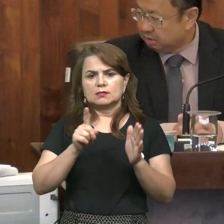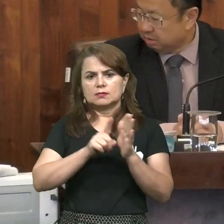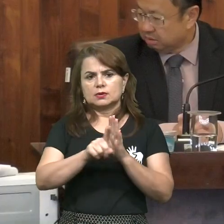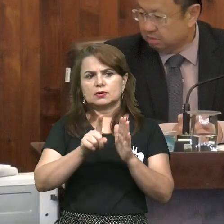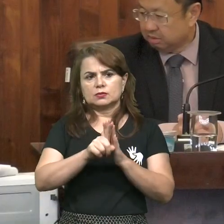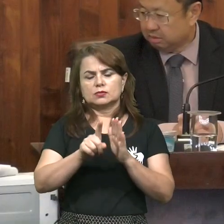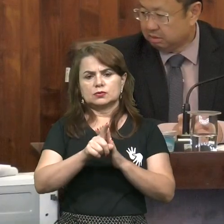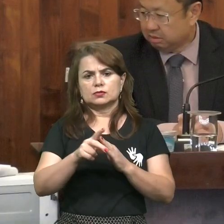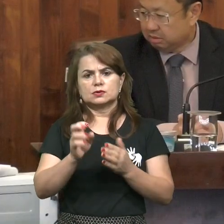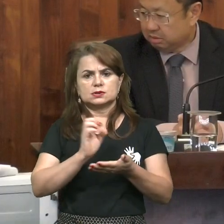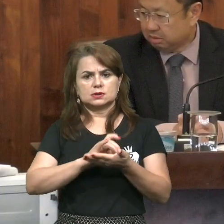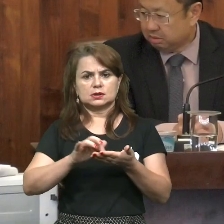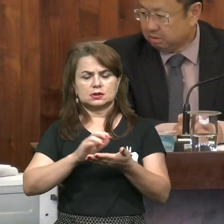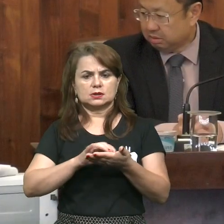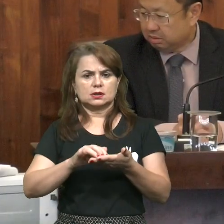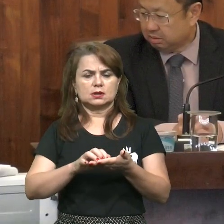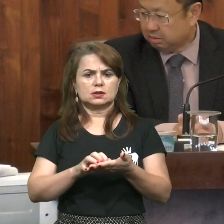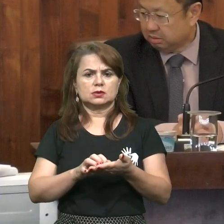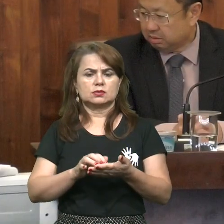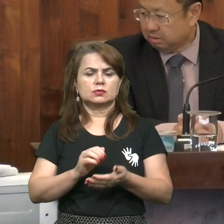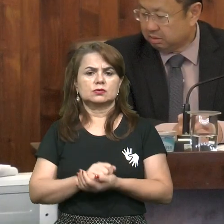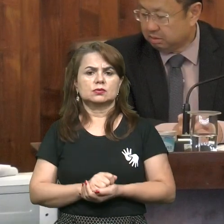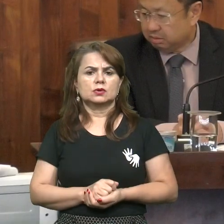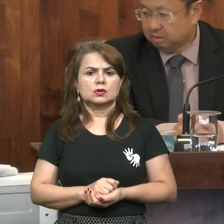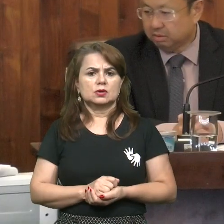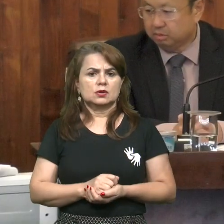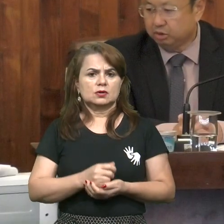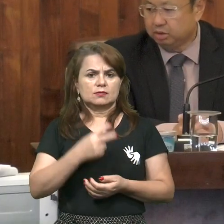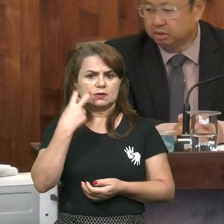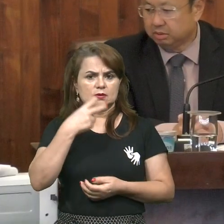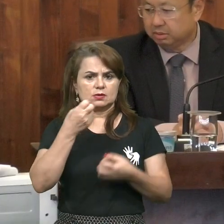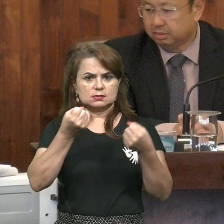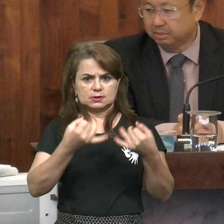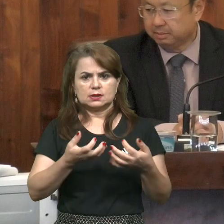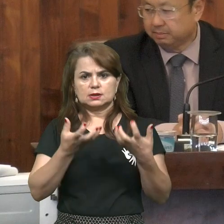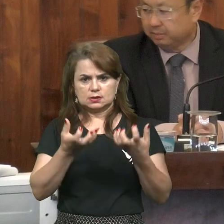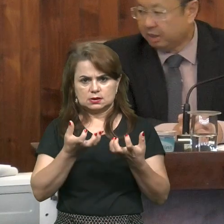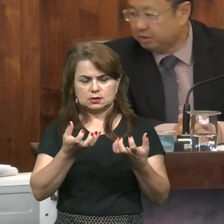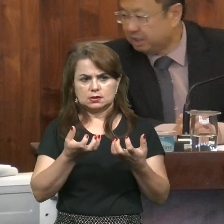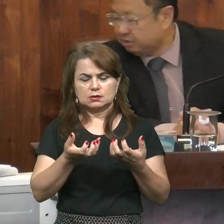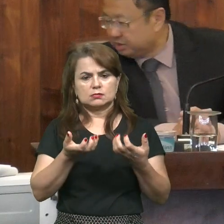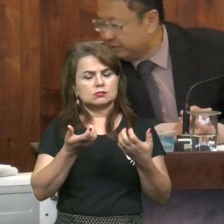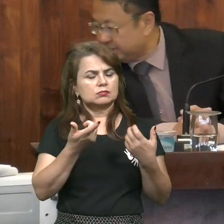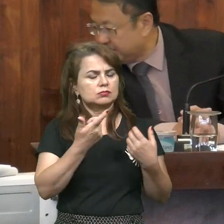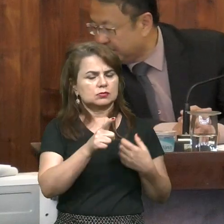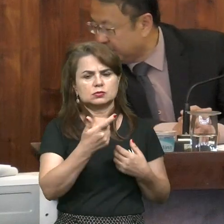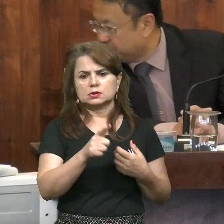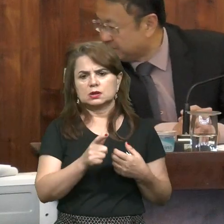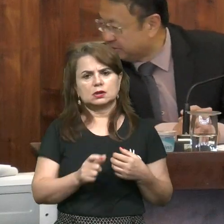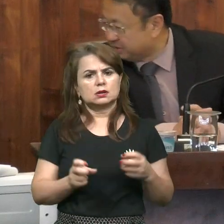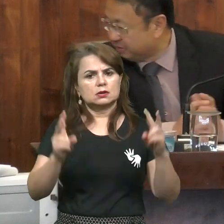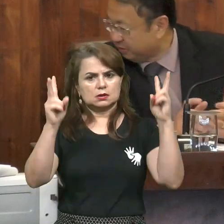pessoais. Consulto, segundo a secretária, a vereadora Vânia Ramos, se há vereadores inscritos em explicações pessoais. Não há vereadores inscritos e não